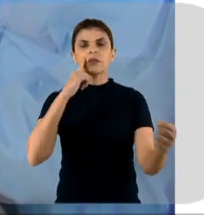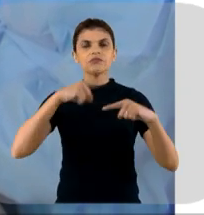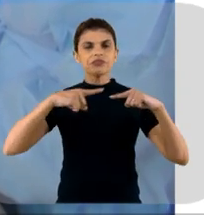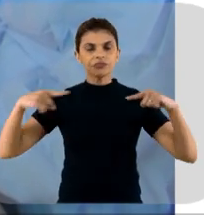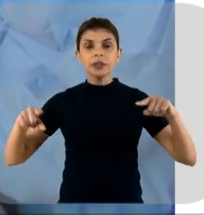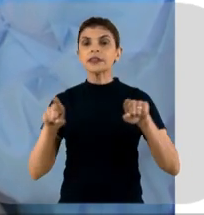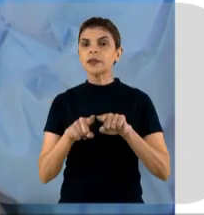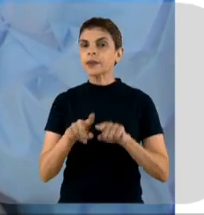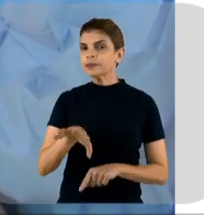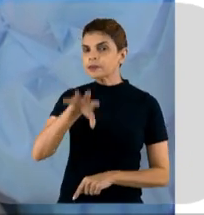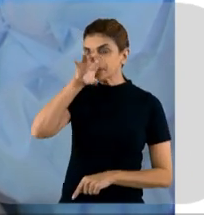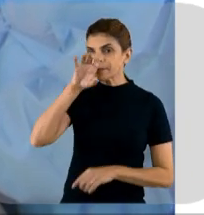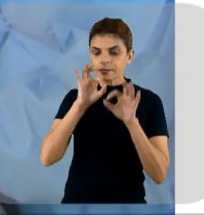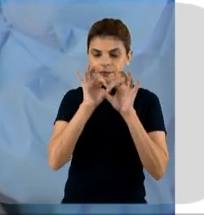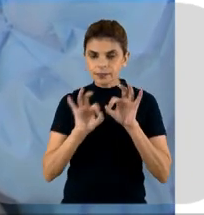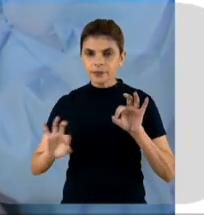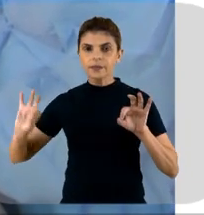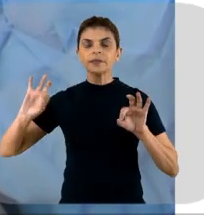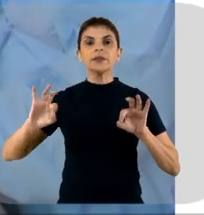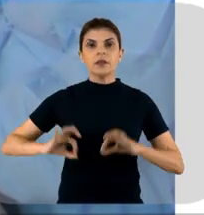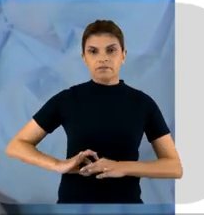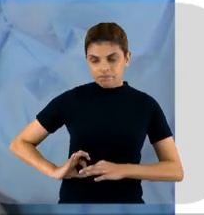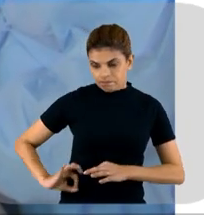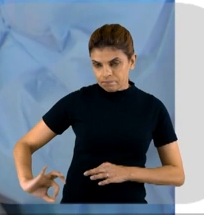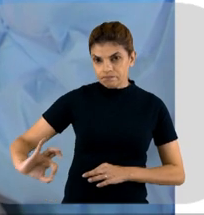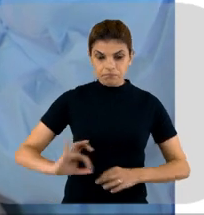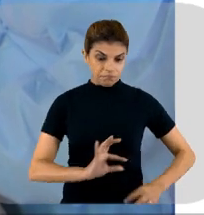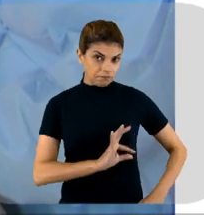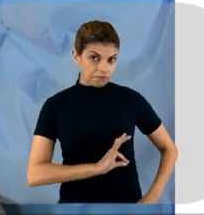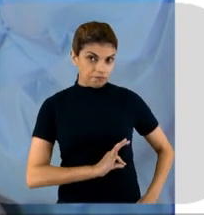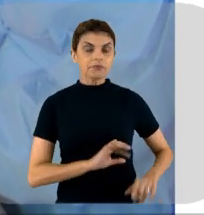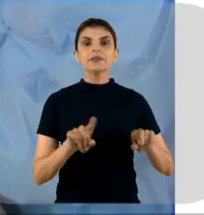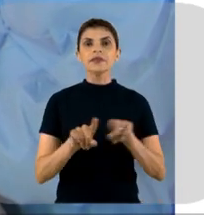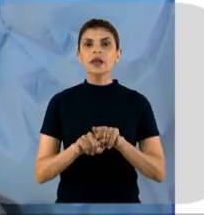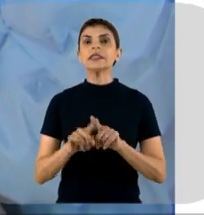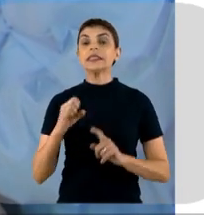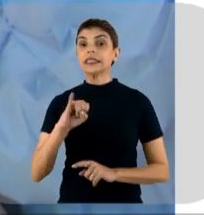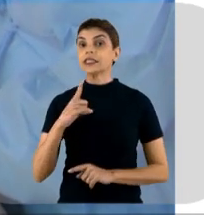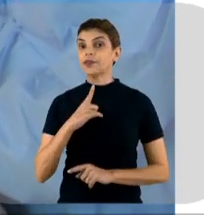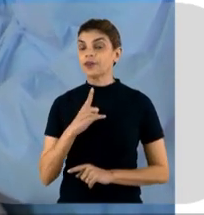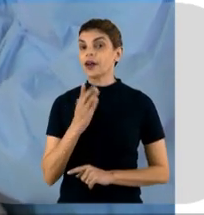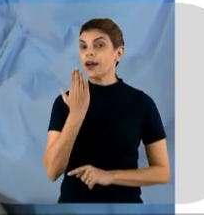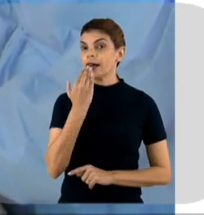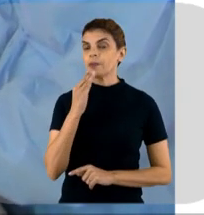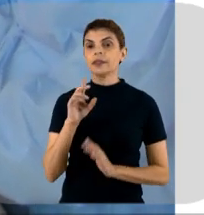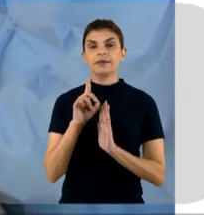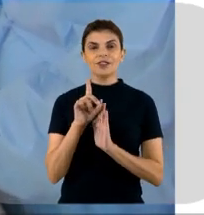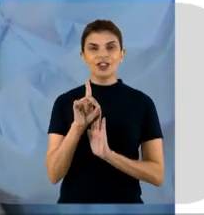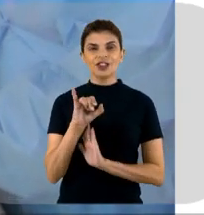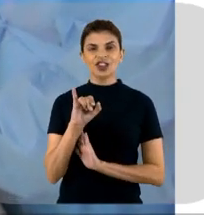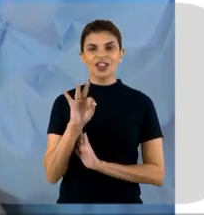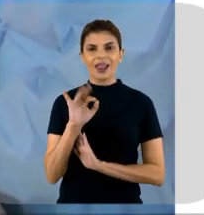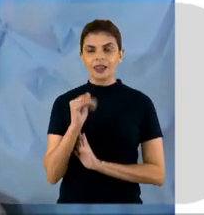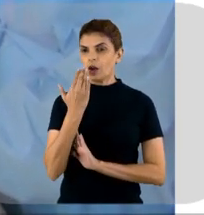sondas enterais, todas as linhas e catéteres, drenos. Se o paciente estiver com dieta, parar